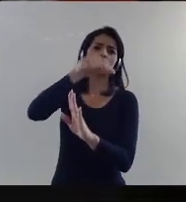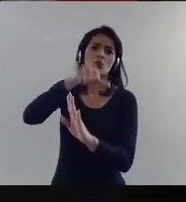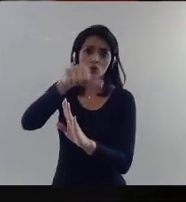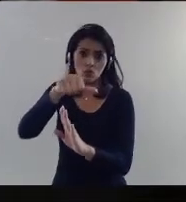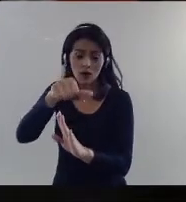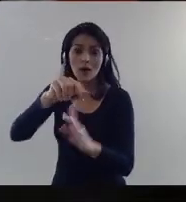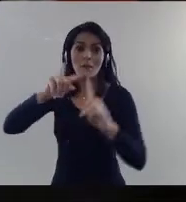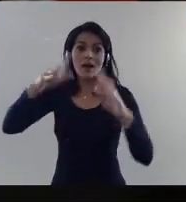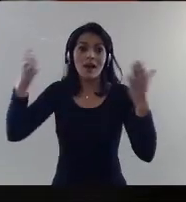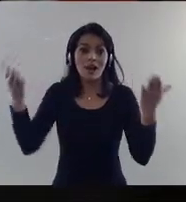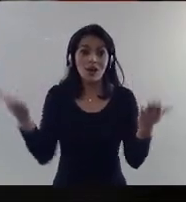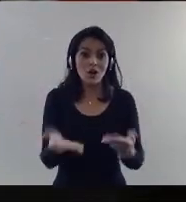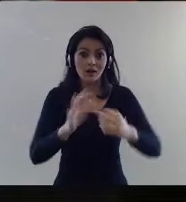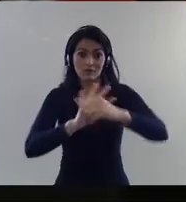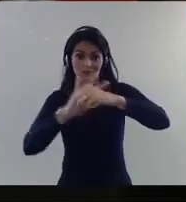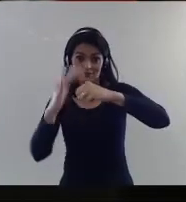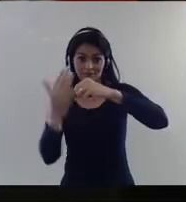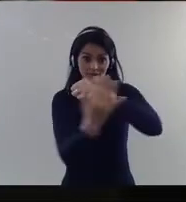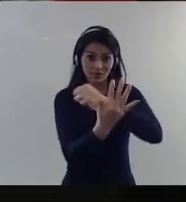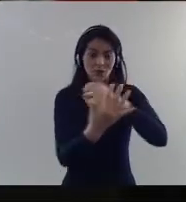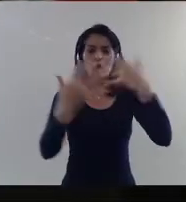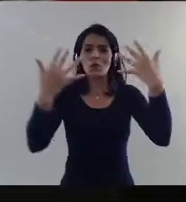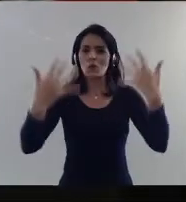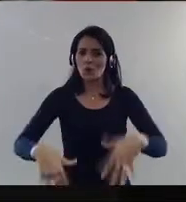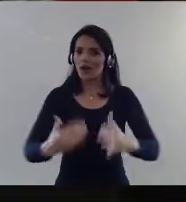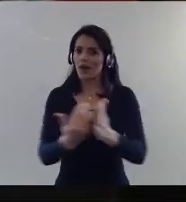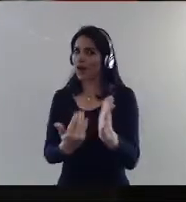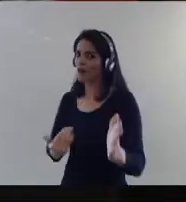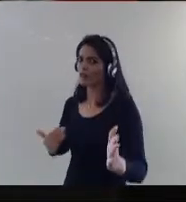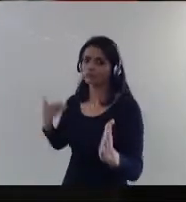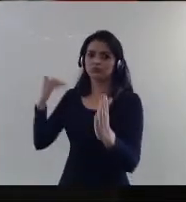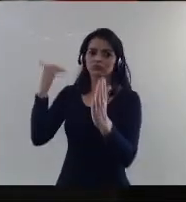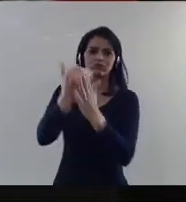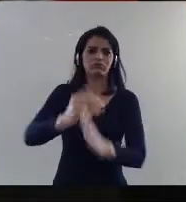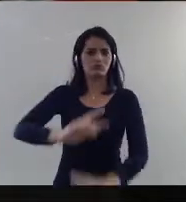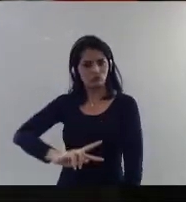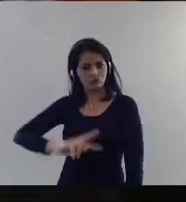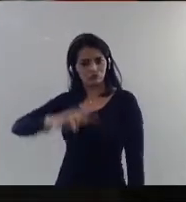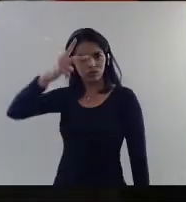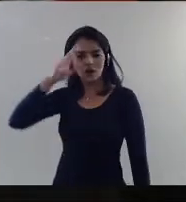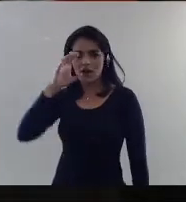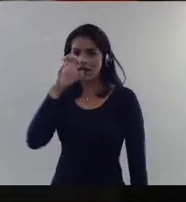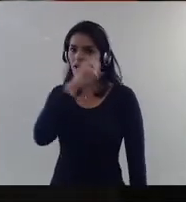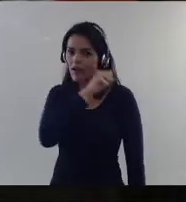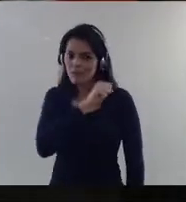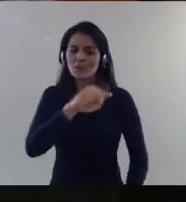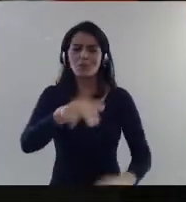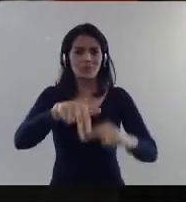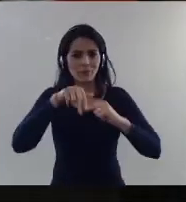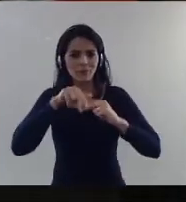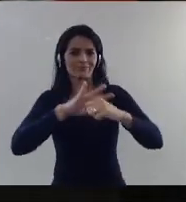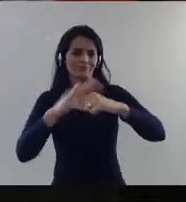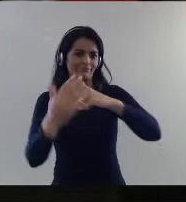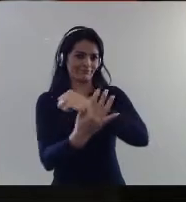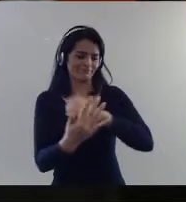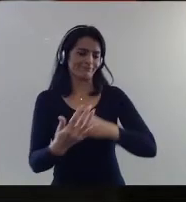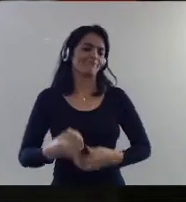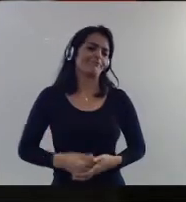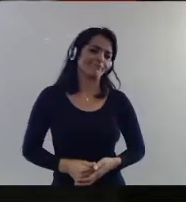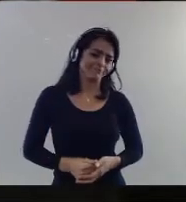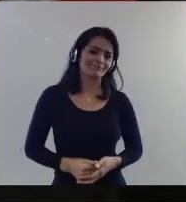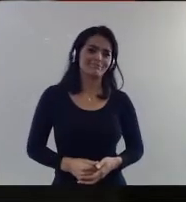que, ao meu ver, e aí passo a palavra para você, ela deu uma significativa acelerada por conta desses